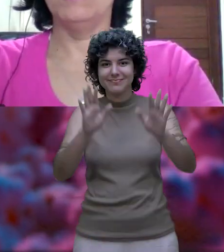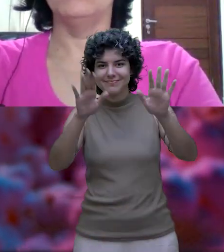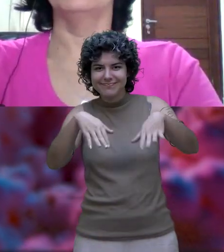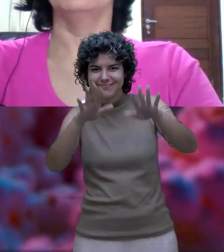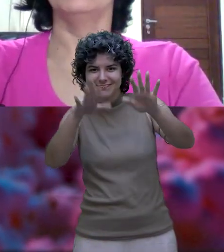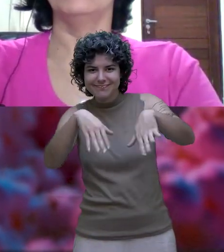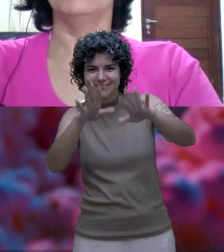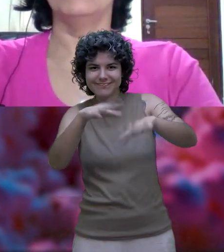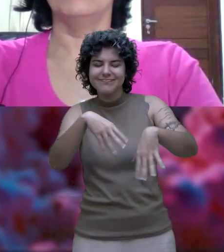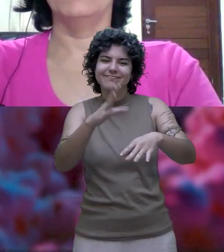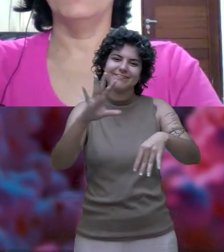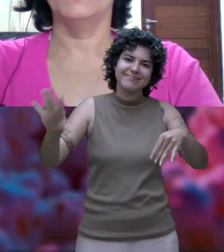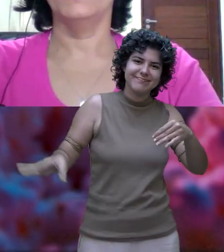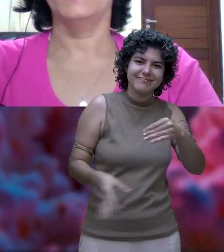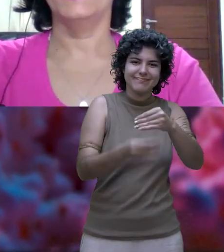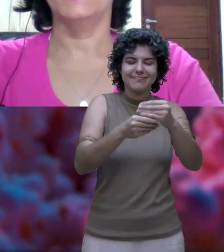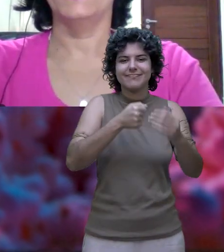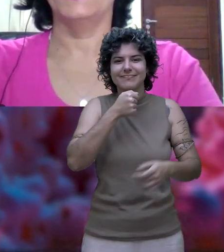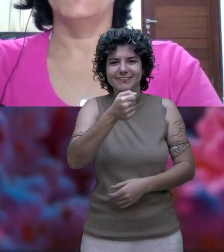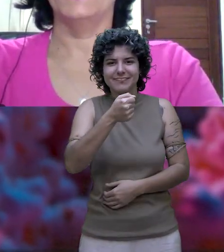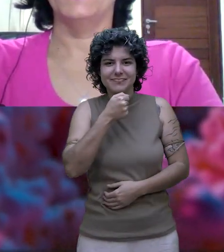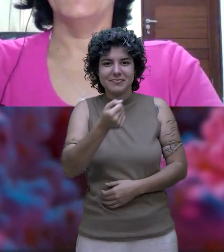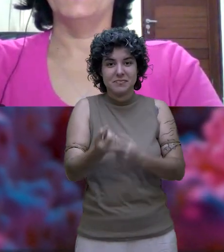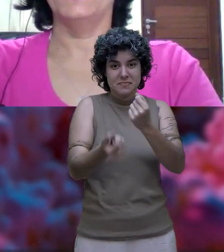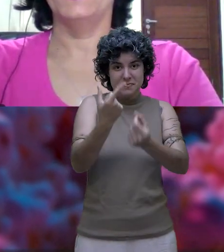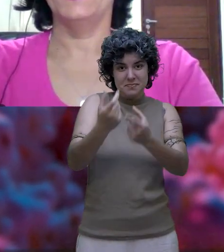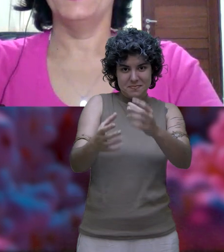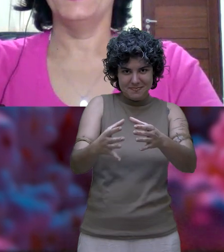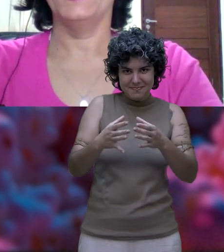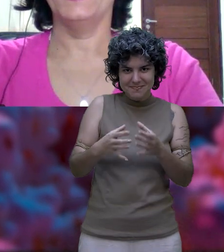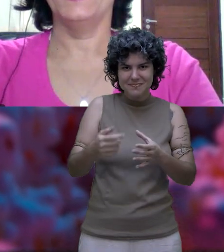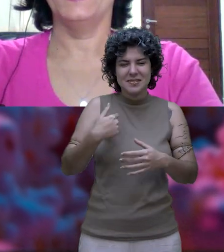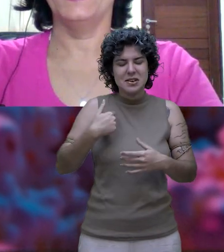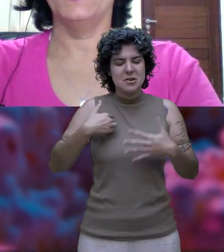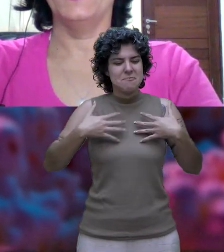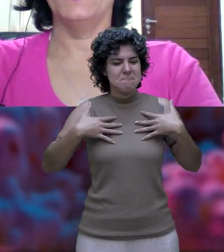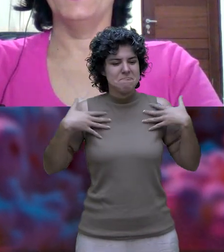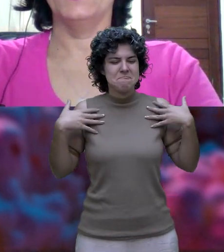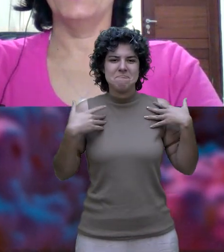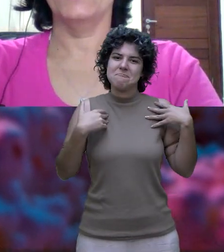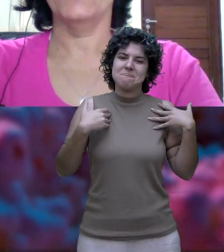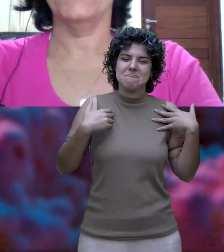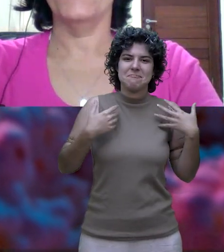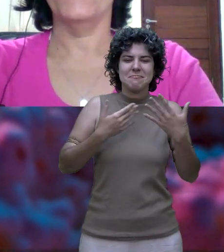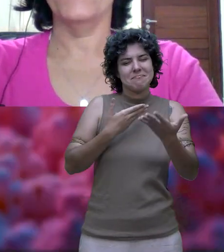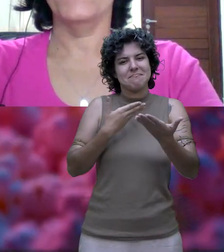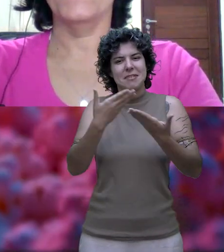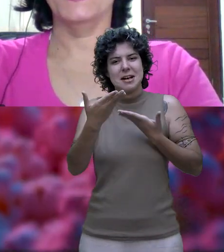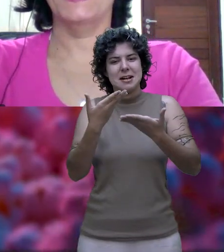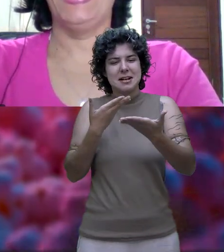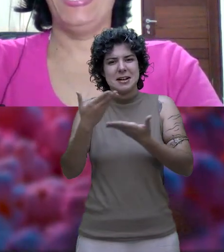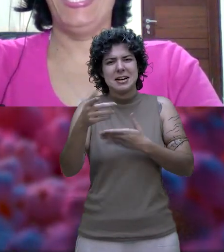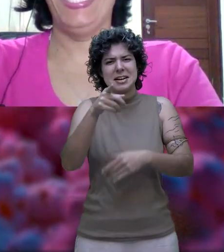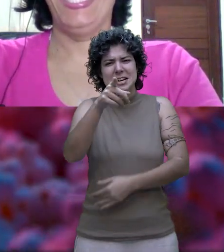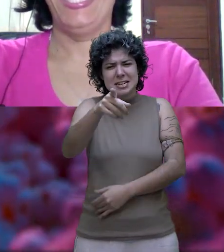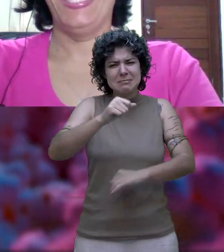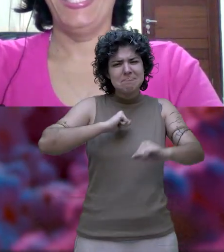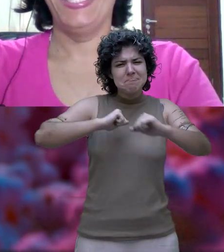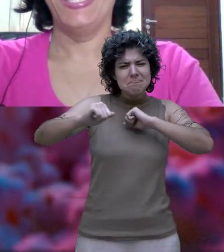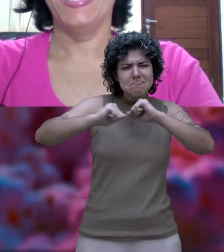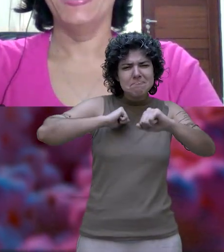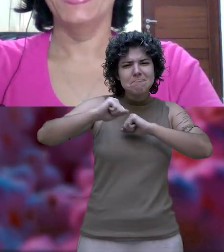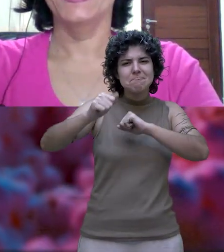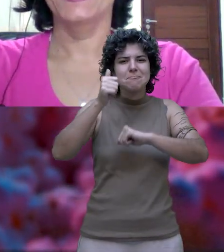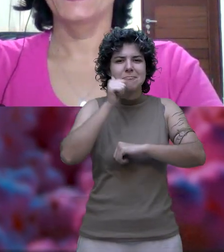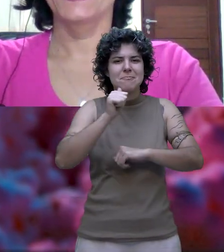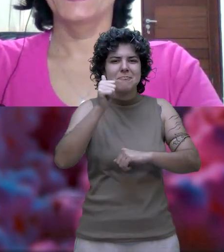Gente, mais uma entrevista do Pega Pipoca e hoje eu tenho a honra de falar com essa mulher porreta, que é atriz,